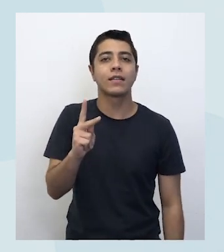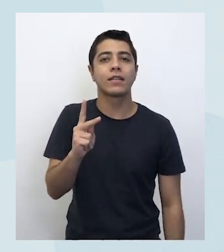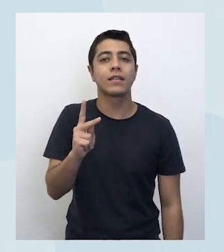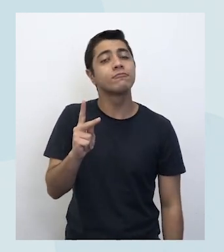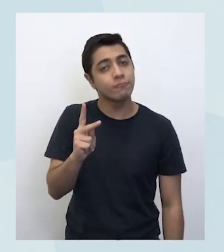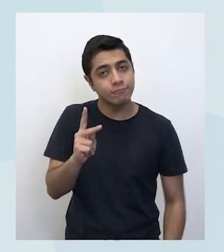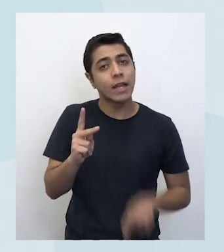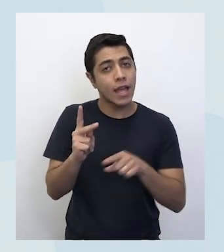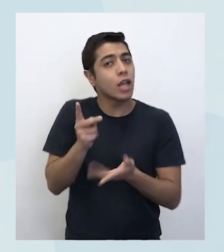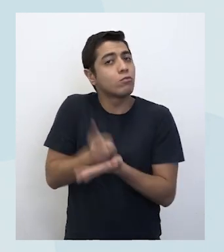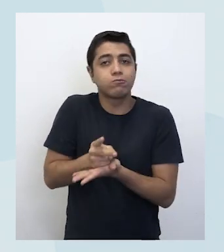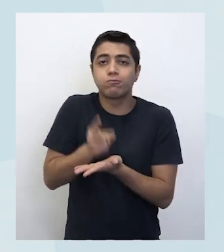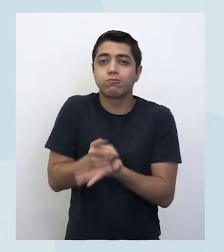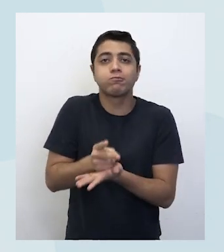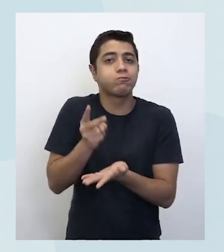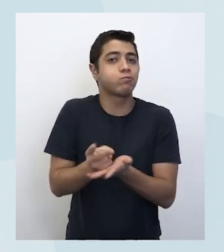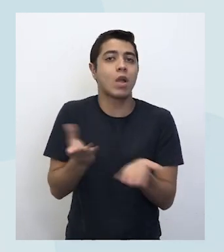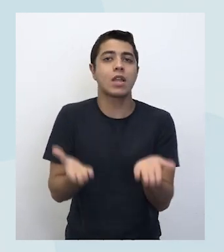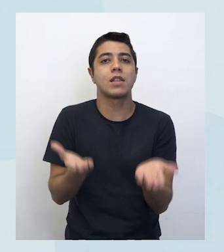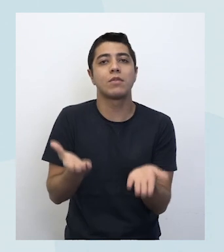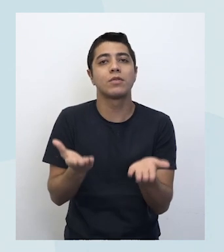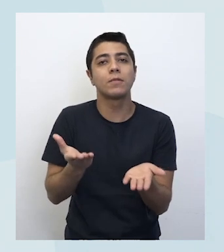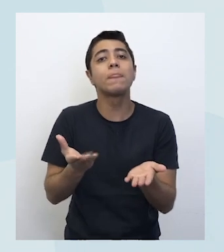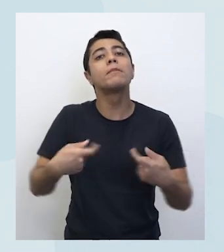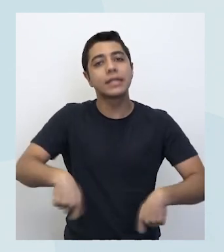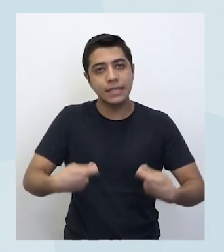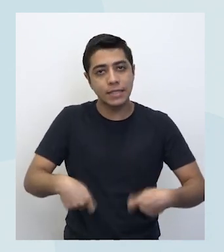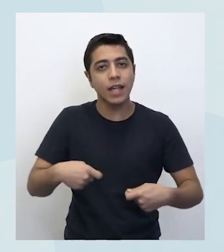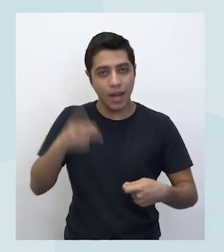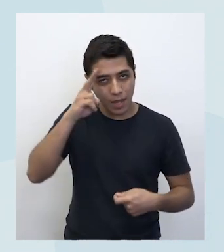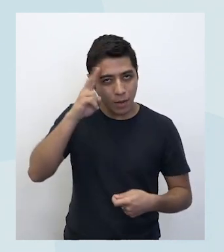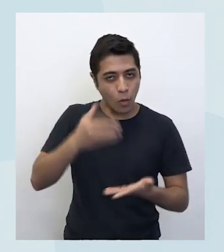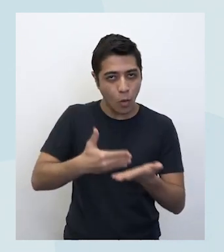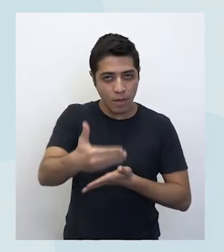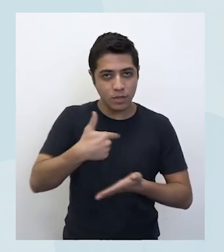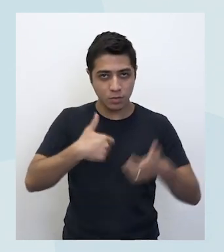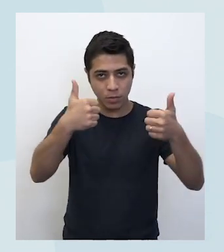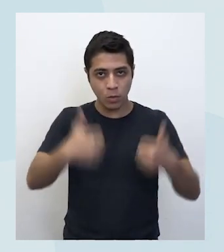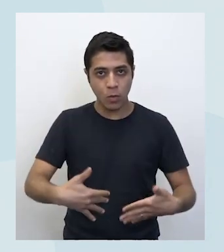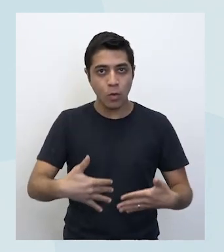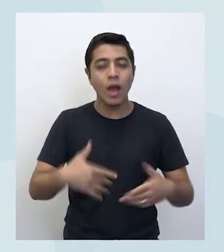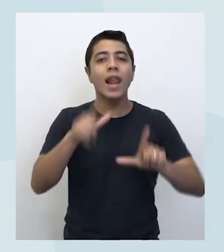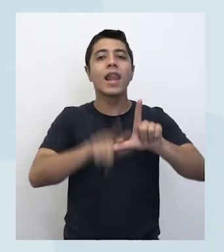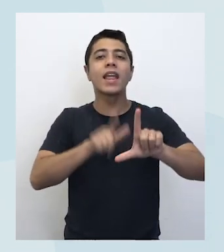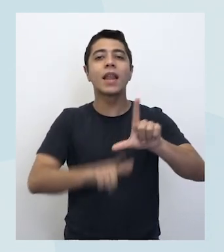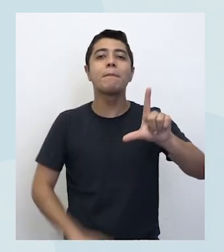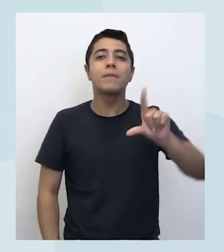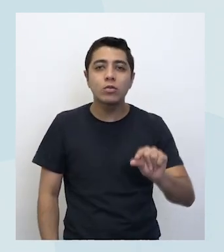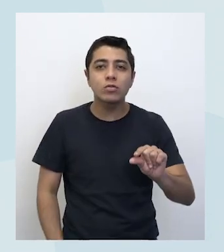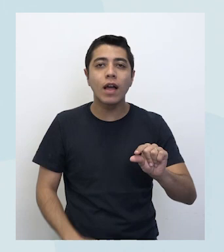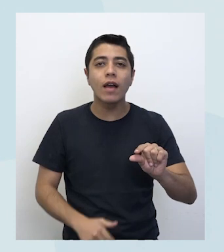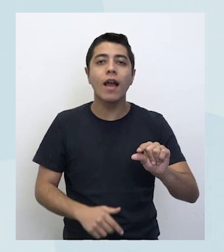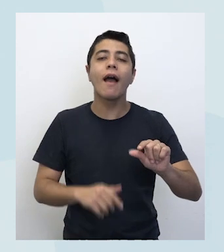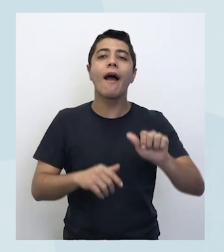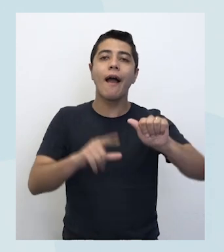estar balanceada. Olha lá os valorzinhos que eu falei para vocês lá no começo. As letras minúsculas, né, que são A, B,